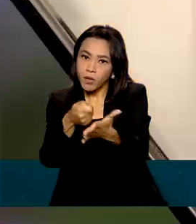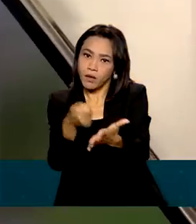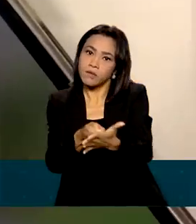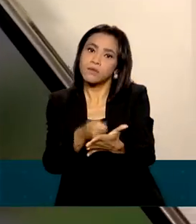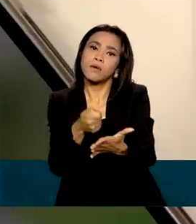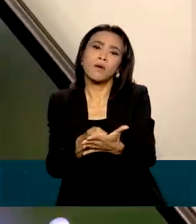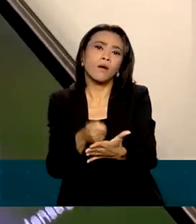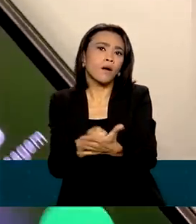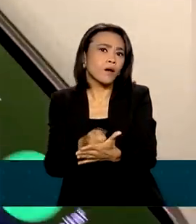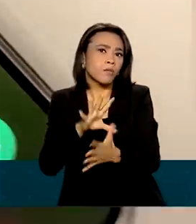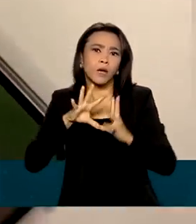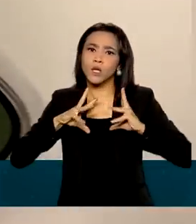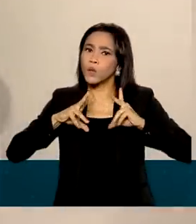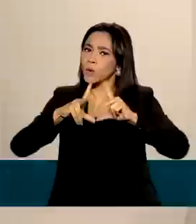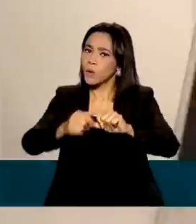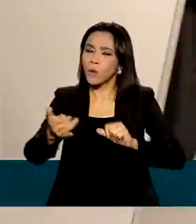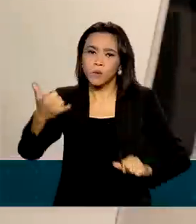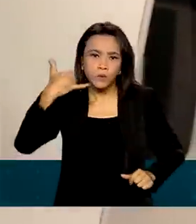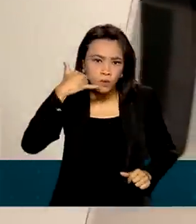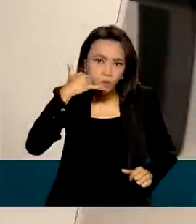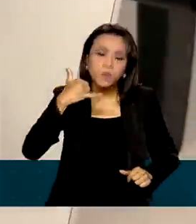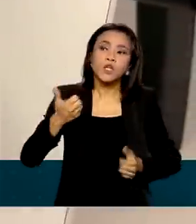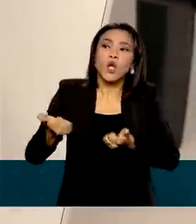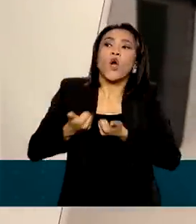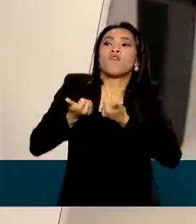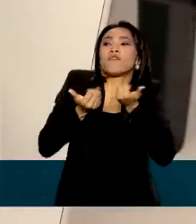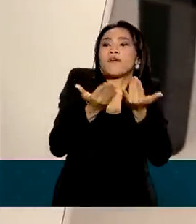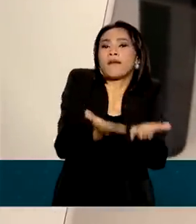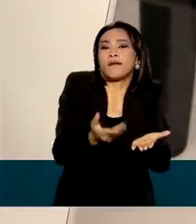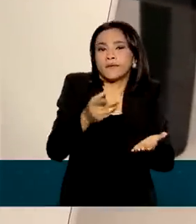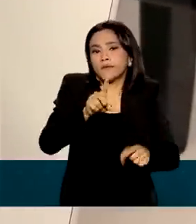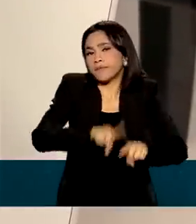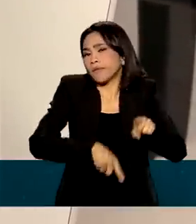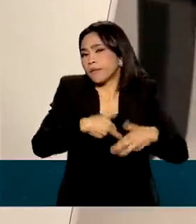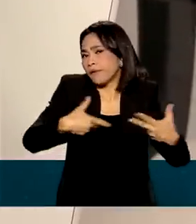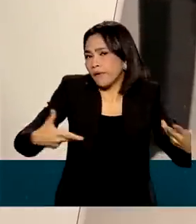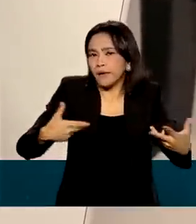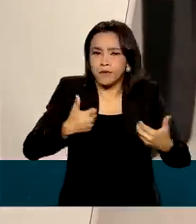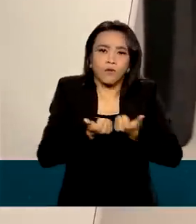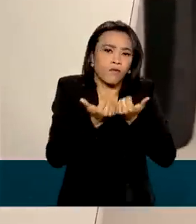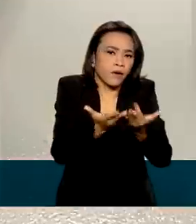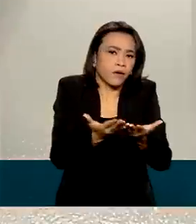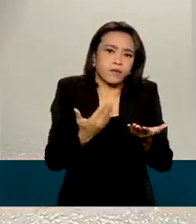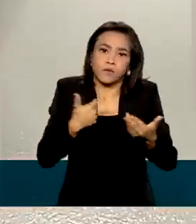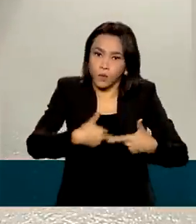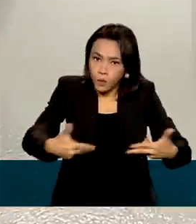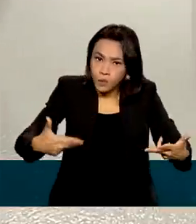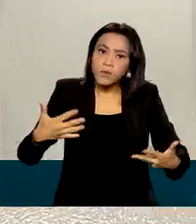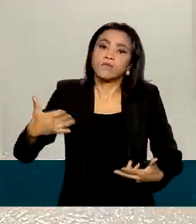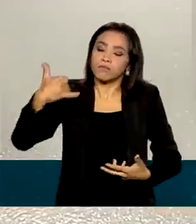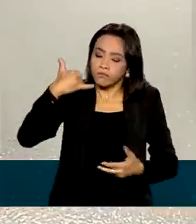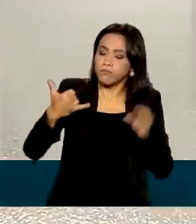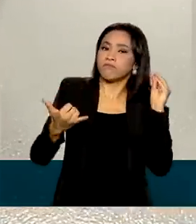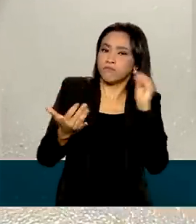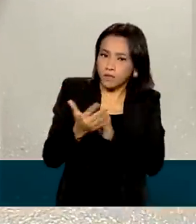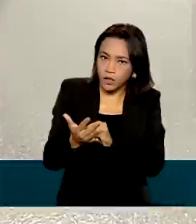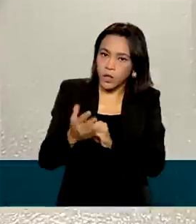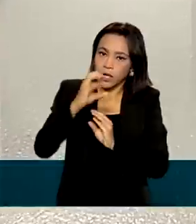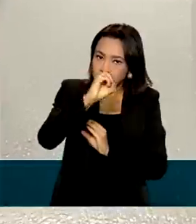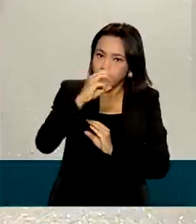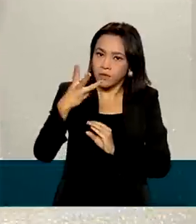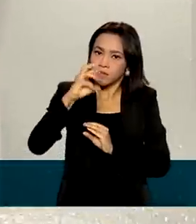obrigatório para todas as ligações que ofertam produtos ou serviços. A medida da Anatel permite ao